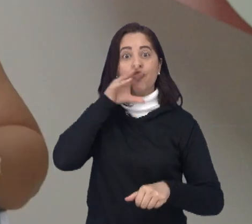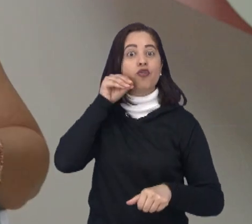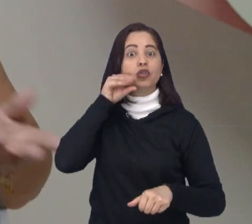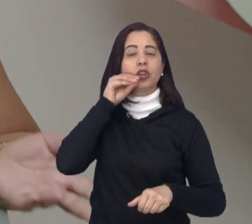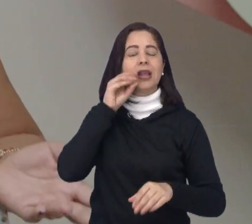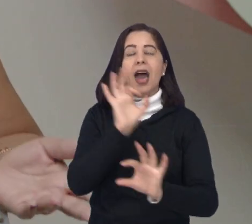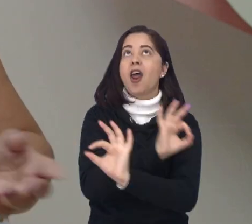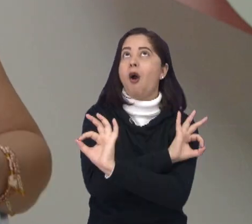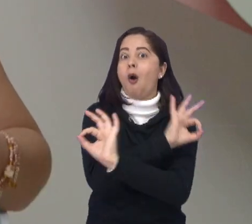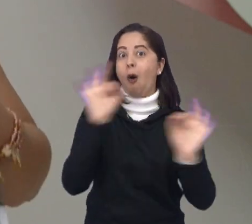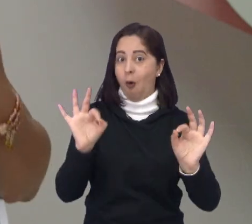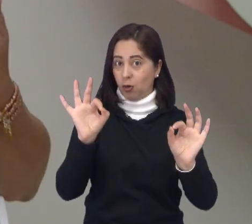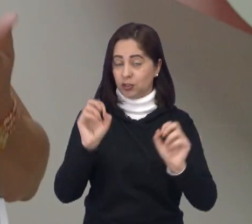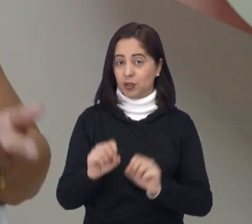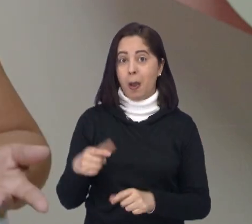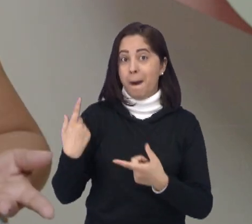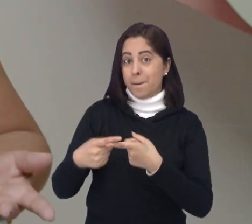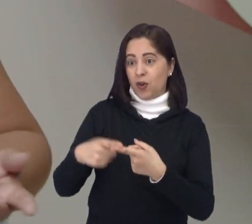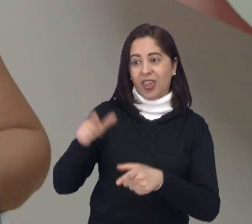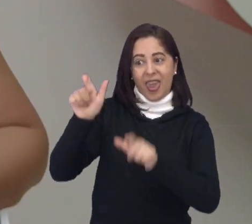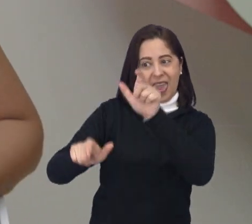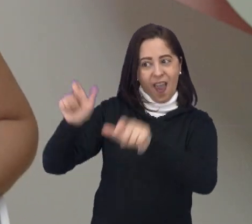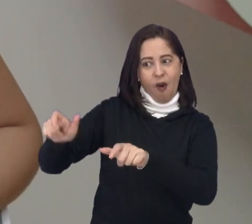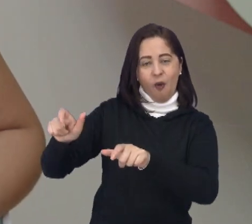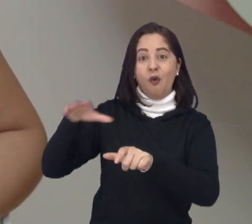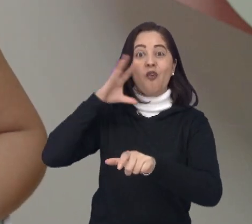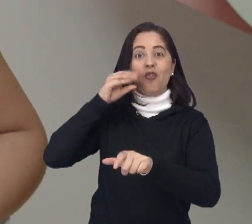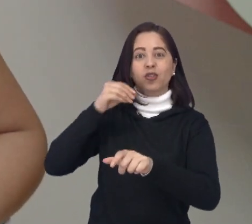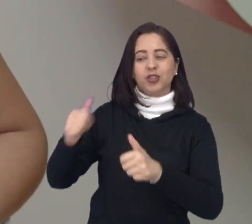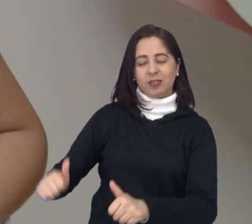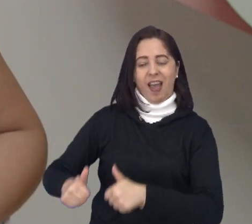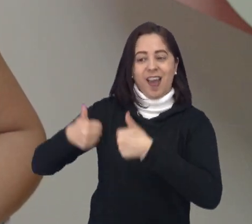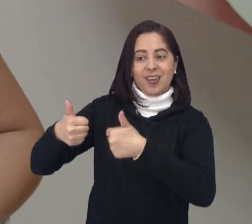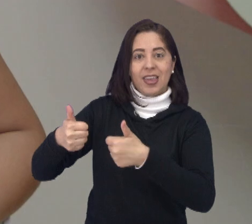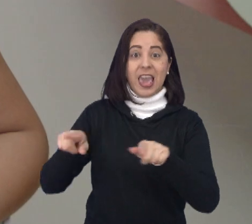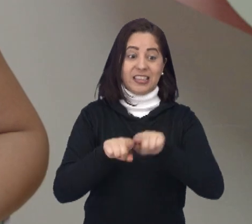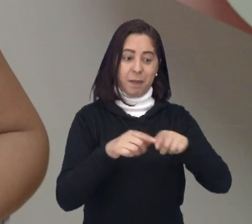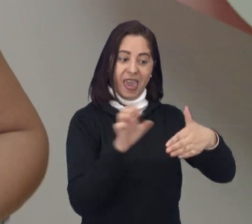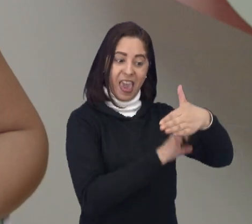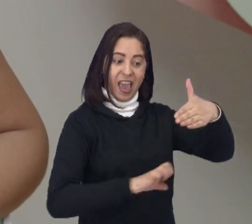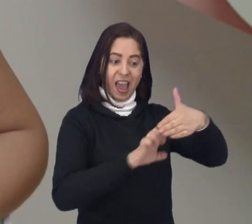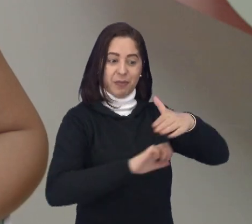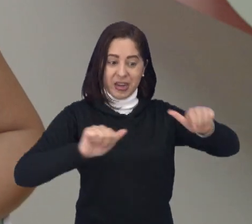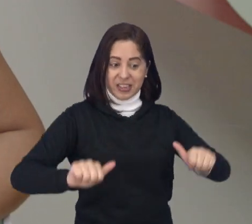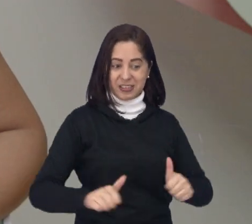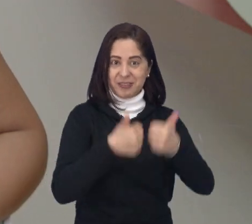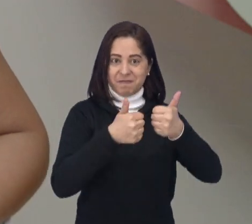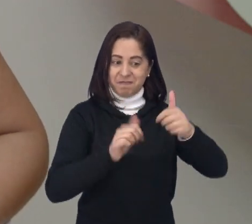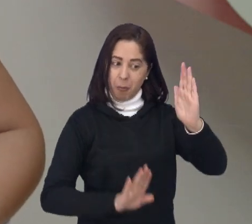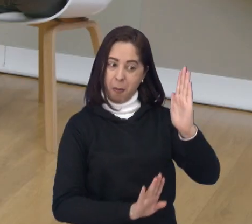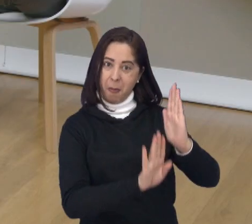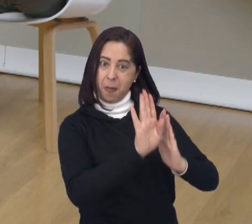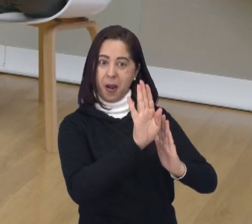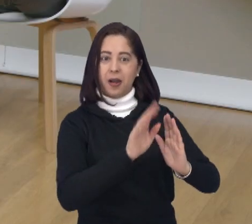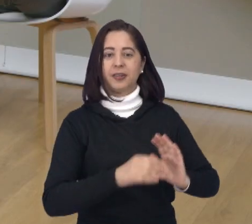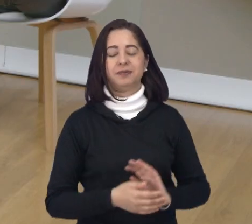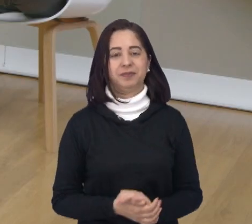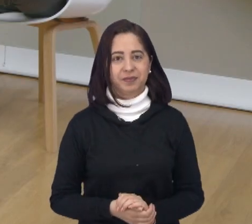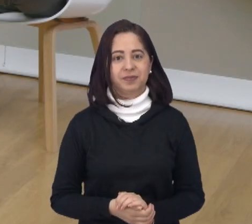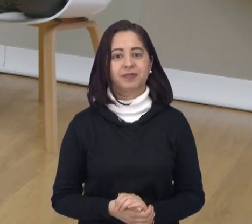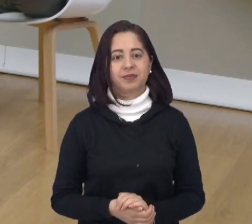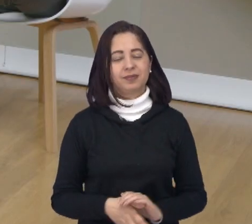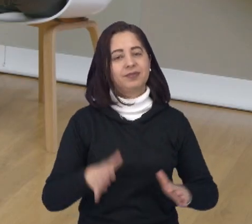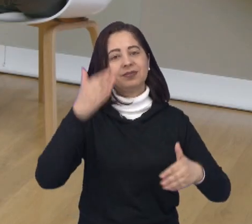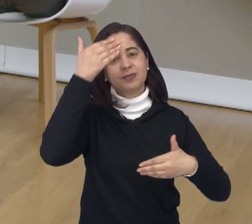ganhando. Os funcionários, que têm mais qualidade de vida, e a organização, que ganha em produtividade. Doutor Cássio,